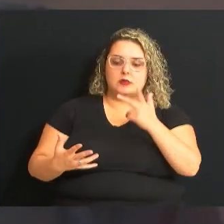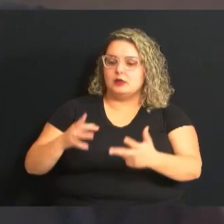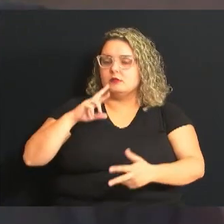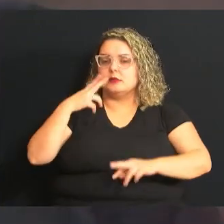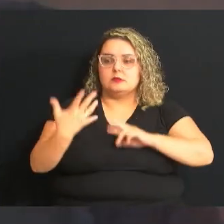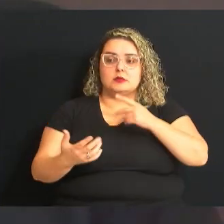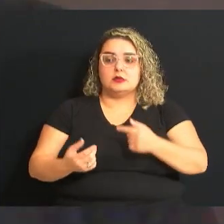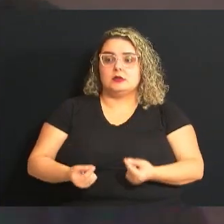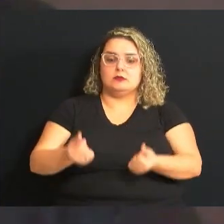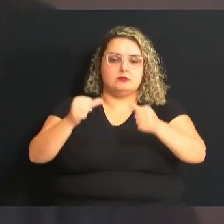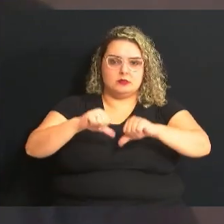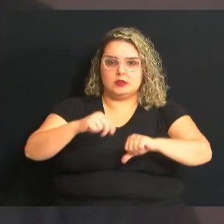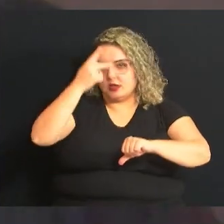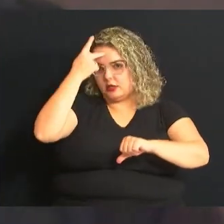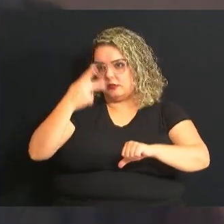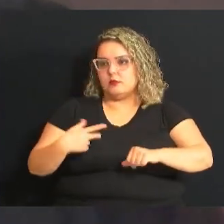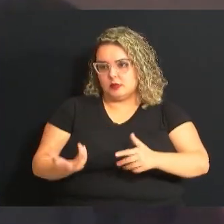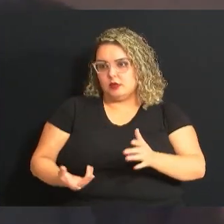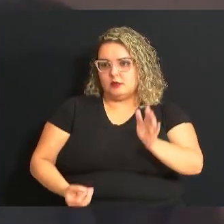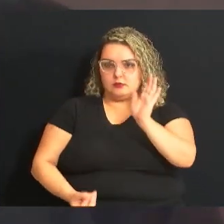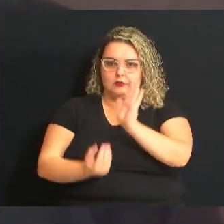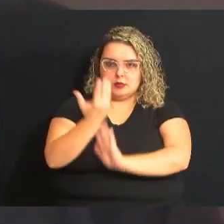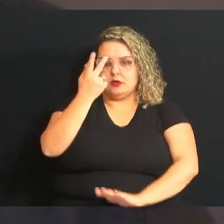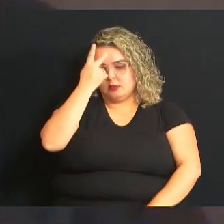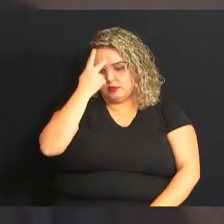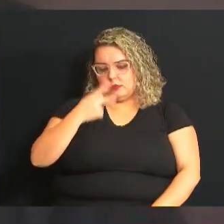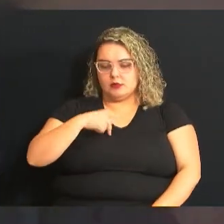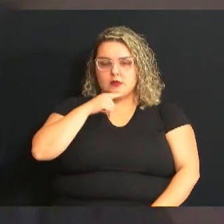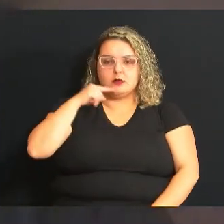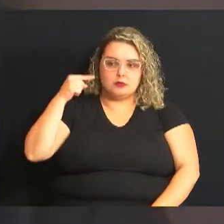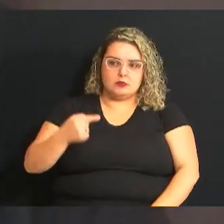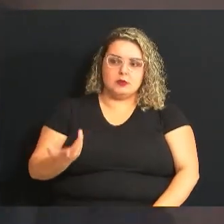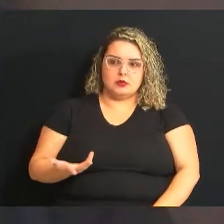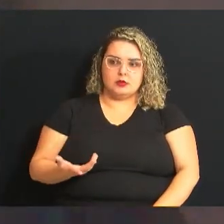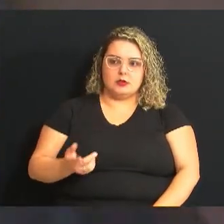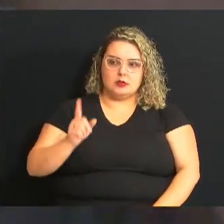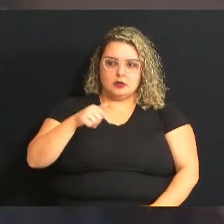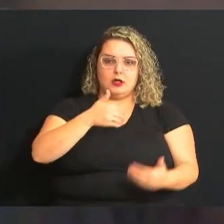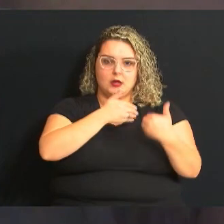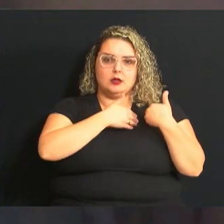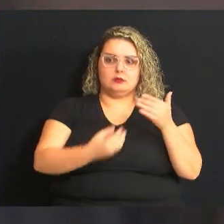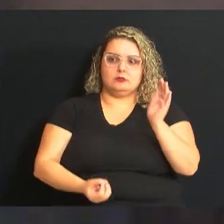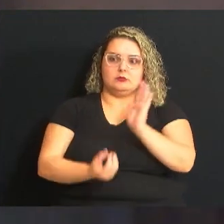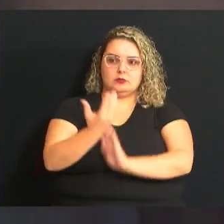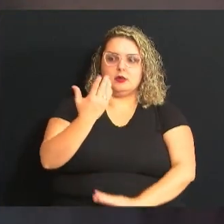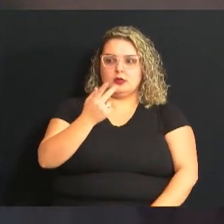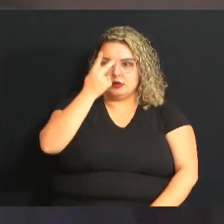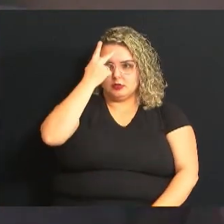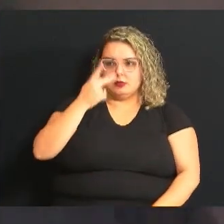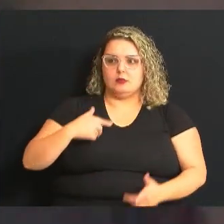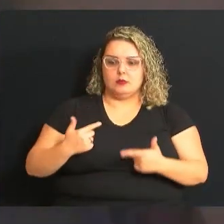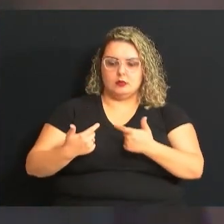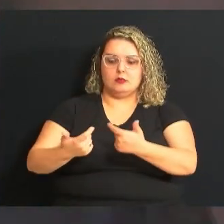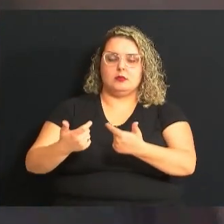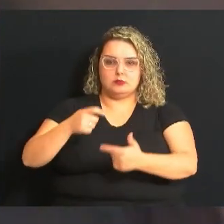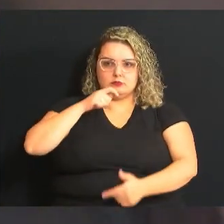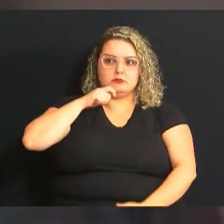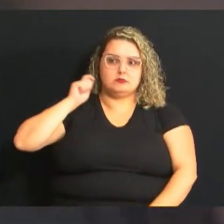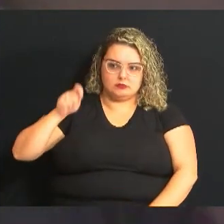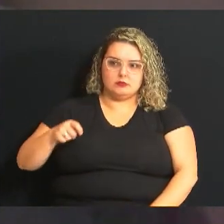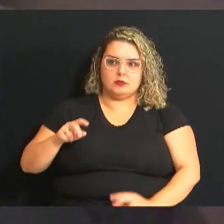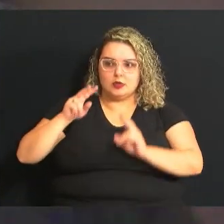abertura para o mundo, né? E finalizando aqui, eu defendo mais ou menos a bandeira de que ela tem